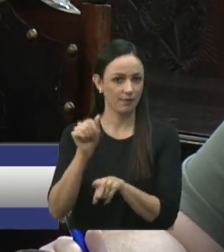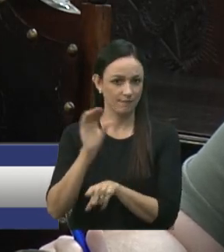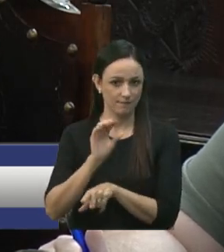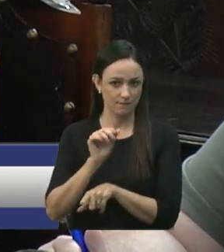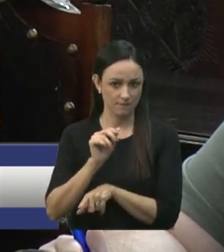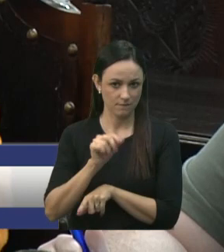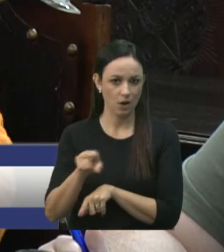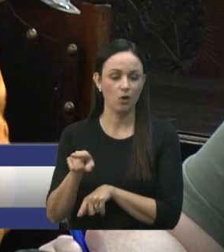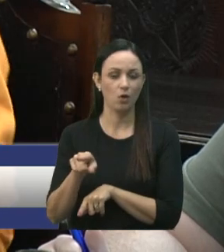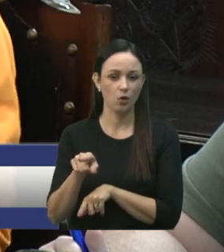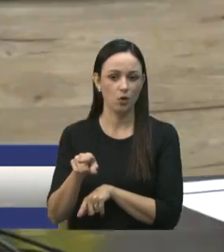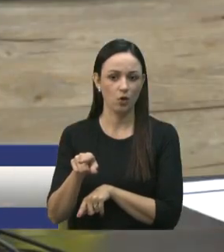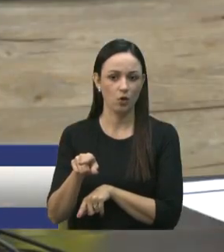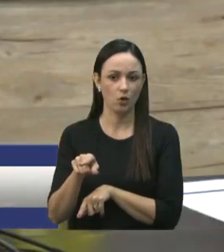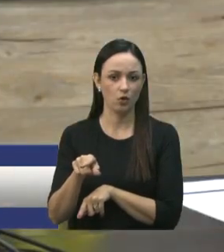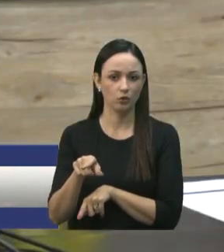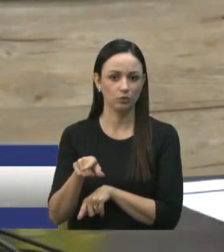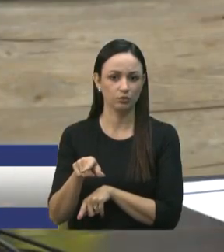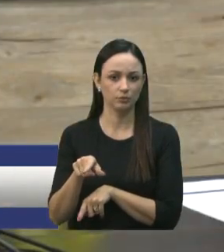Sim, nesse...